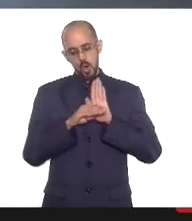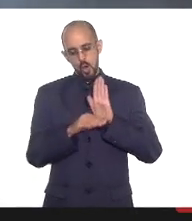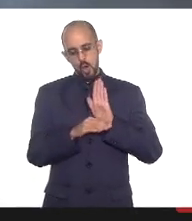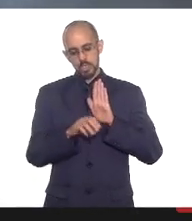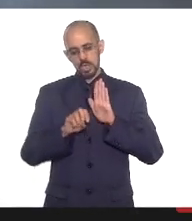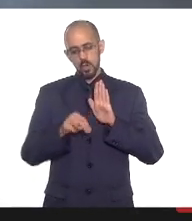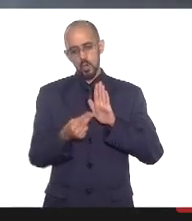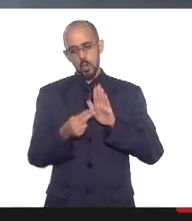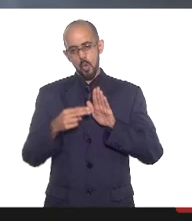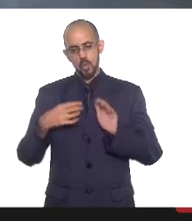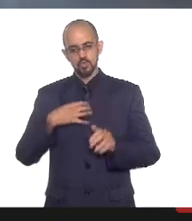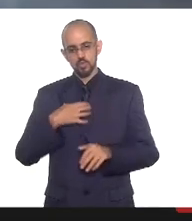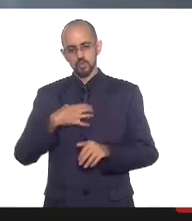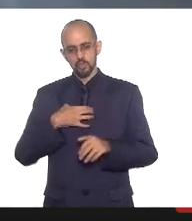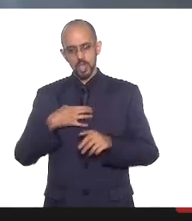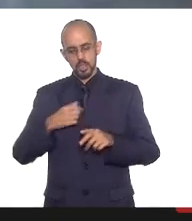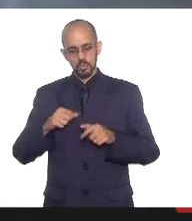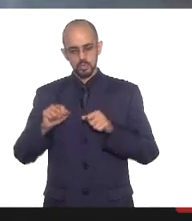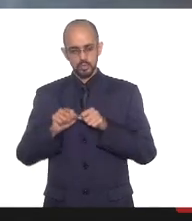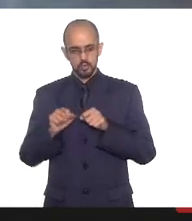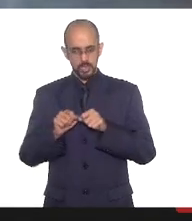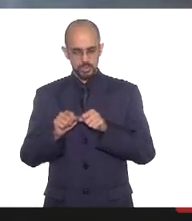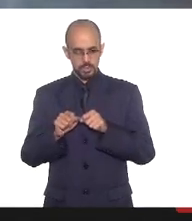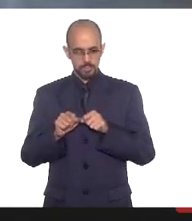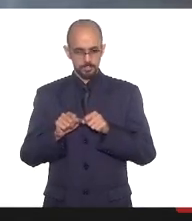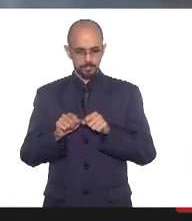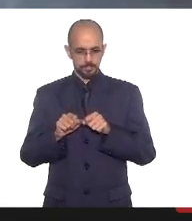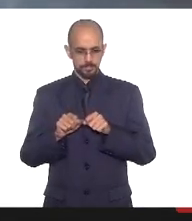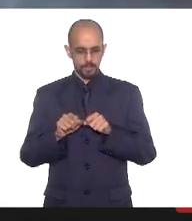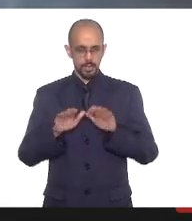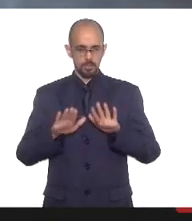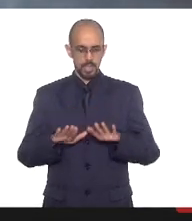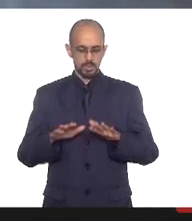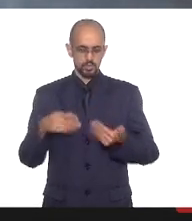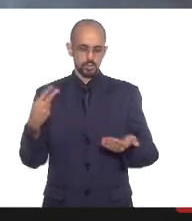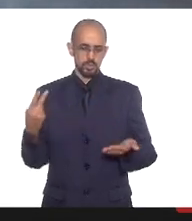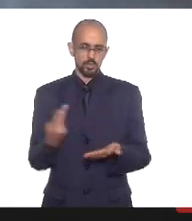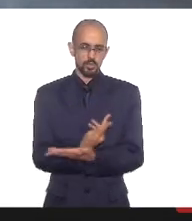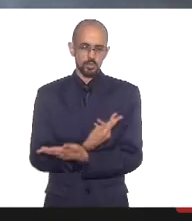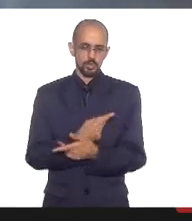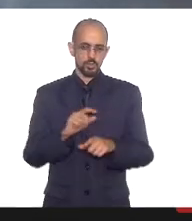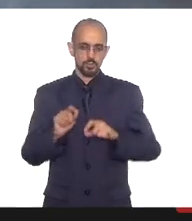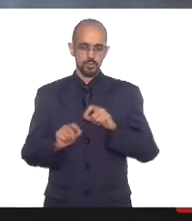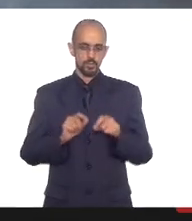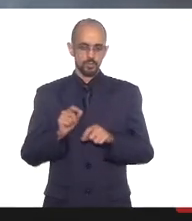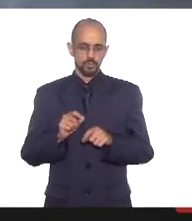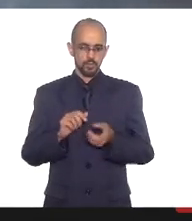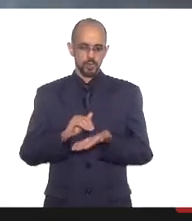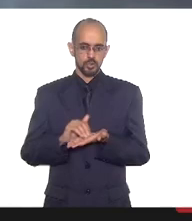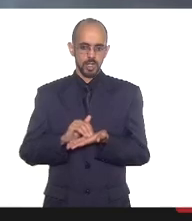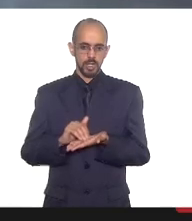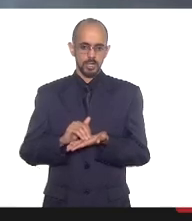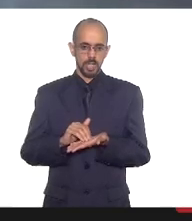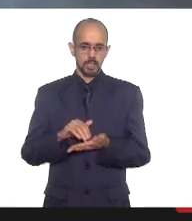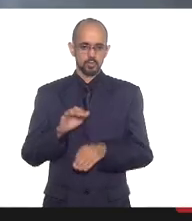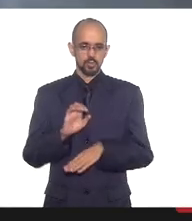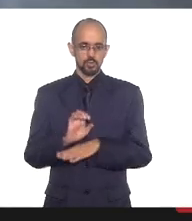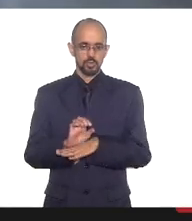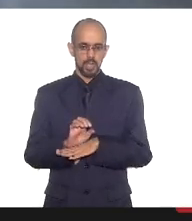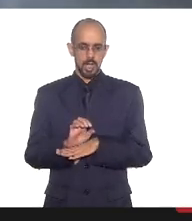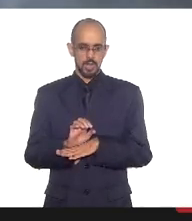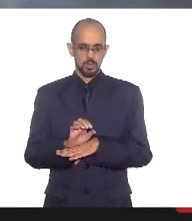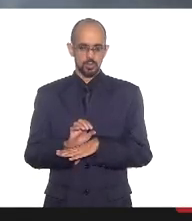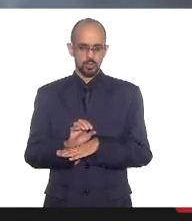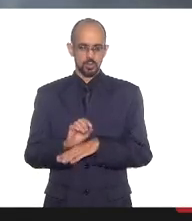operacionalização dessa vacinação que aconteceu é a do atual secretário não estava com docinhos ainda essa